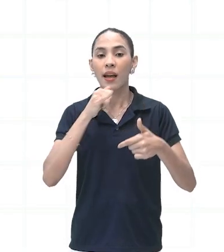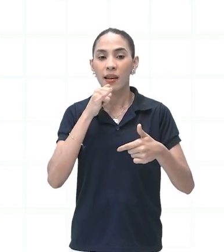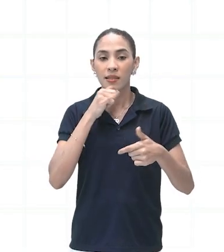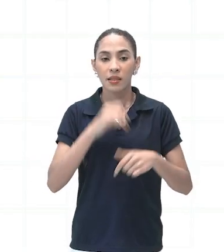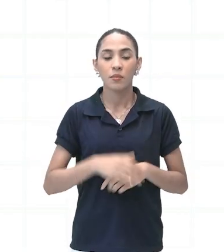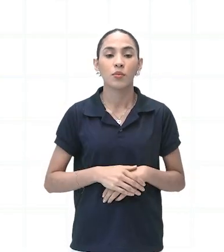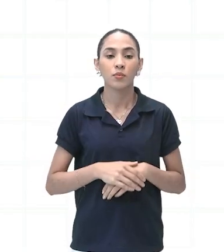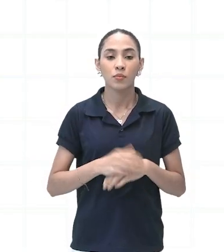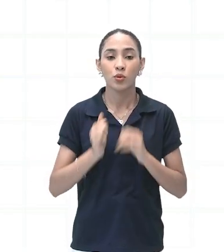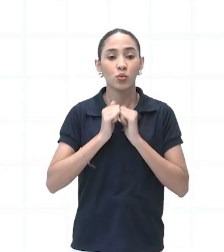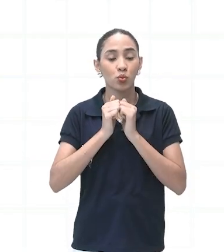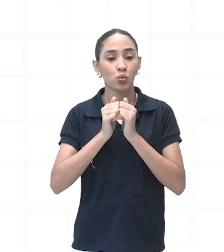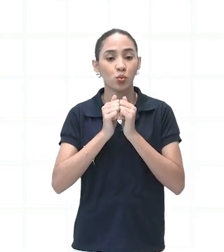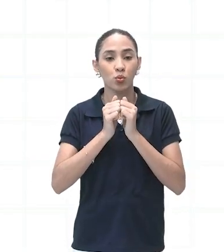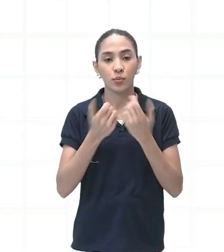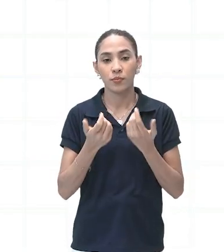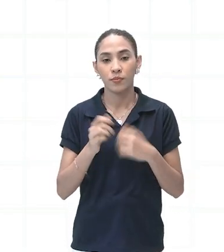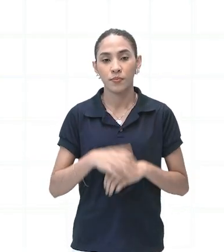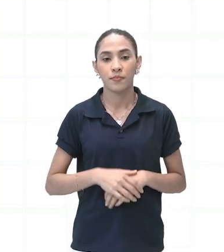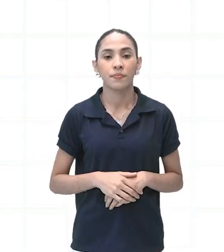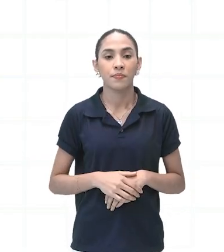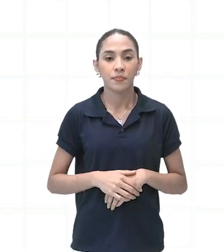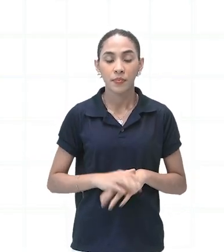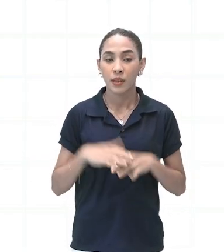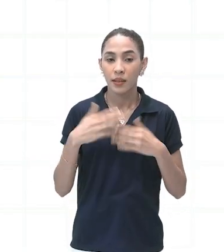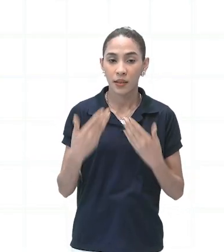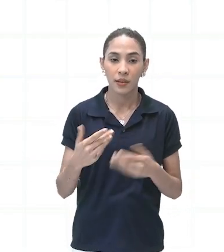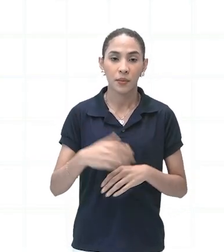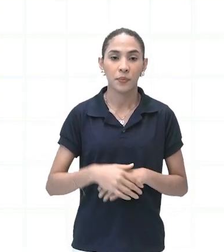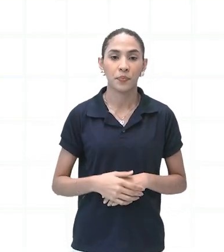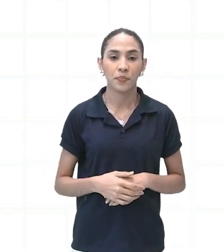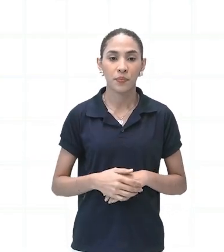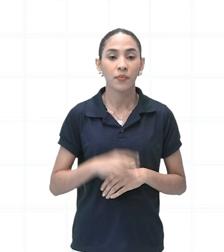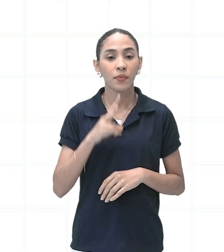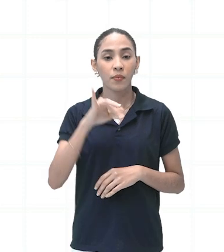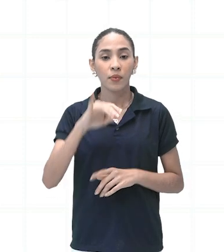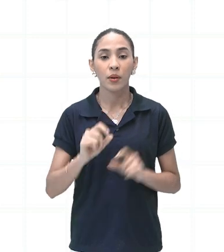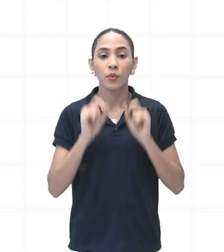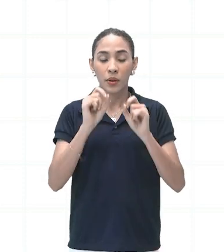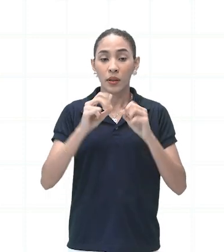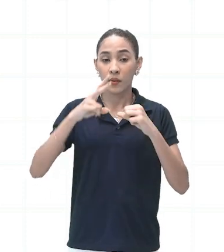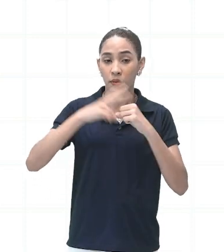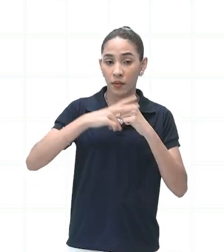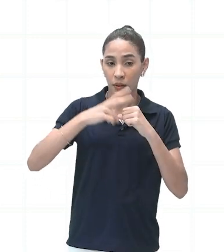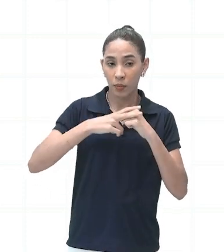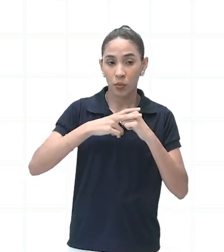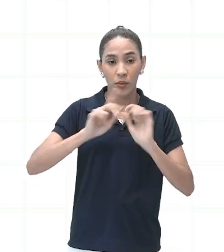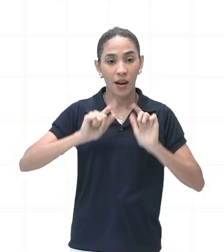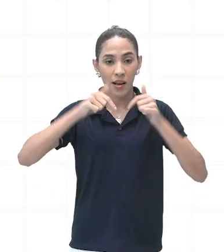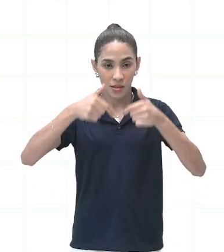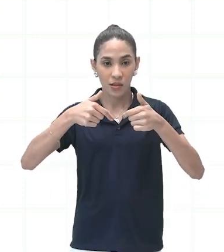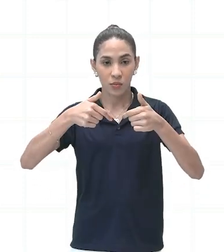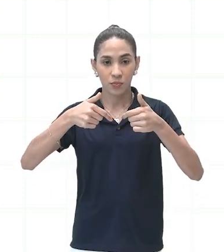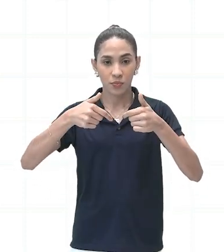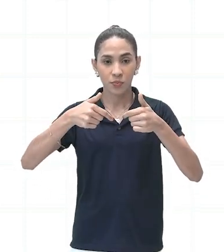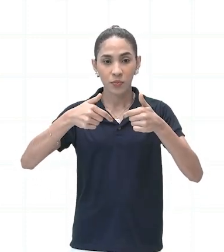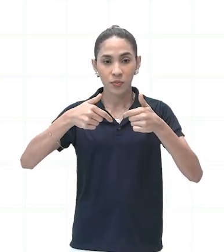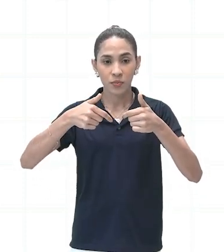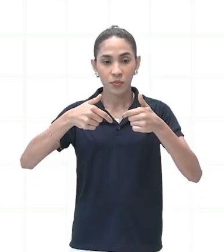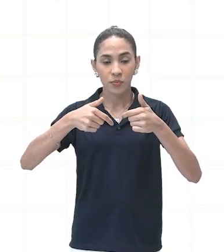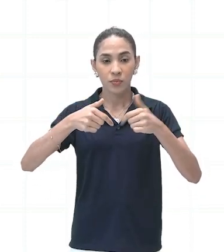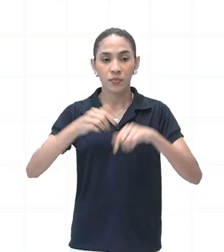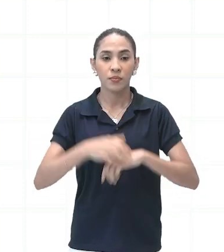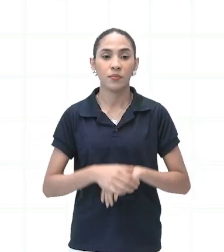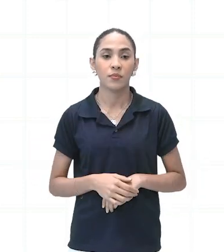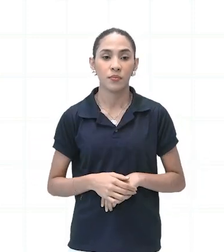tempo em companhia de alguém, correto? Então, vai ser um verbo de ação, né?